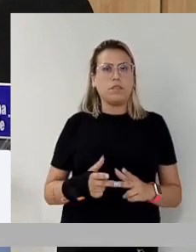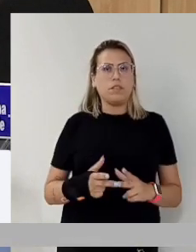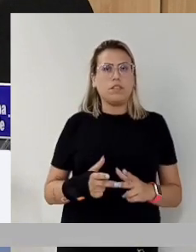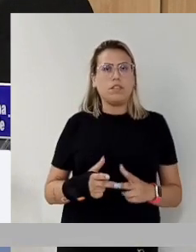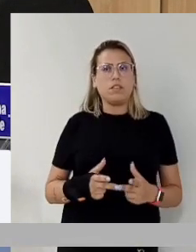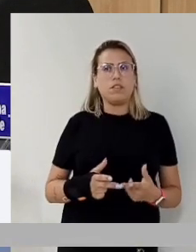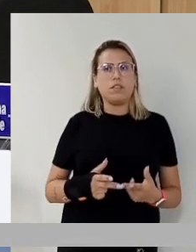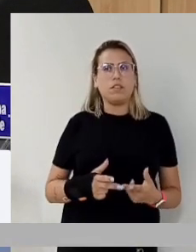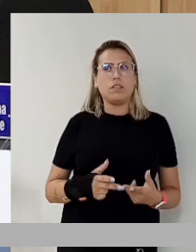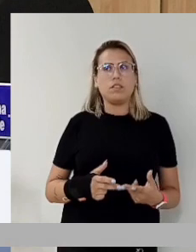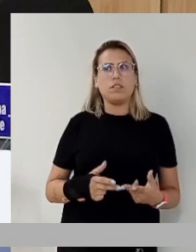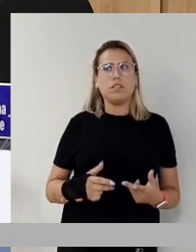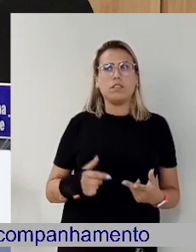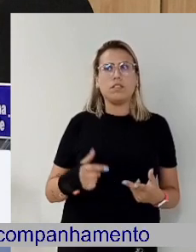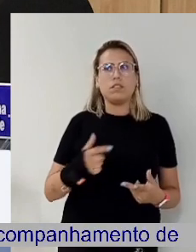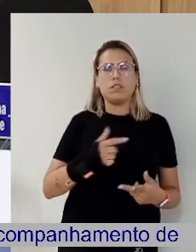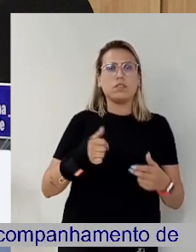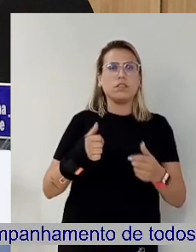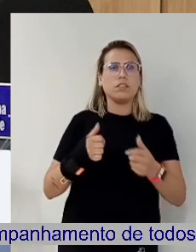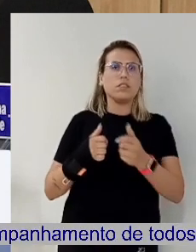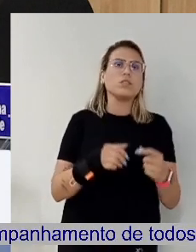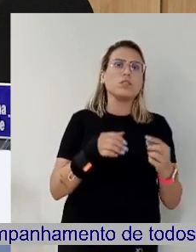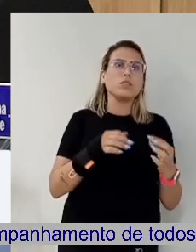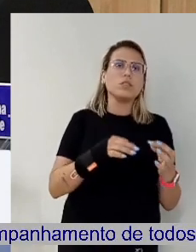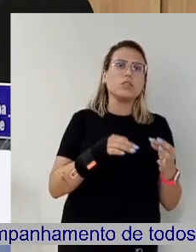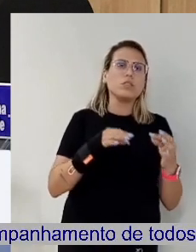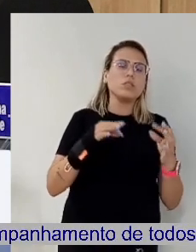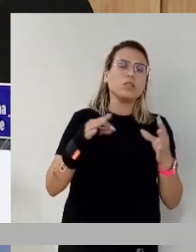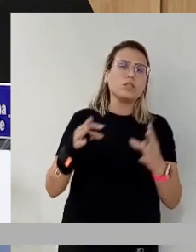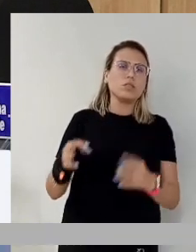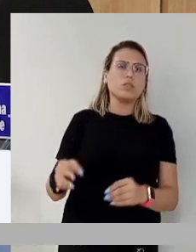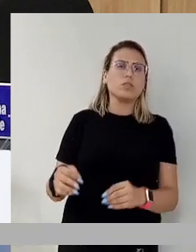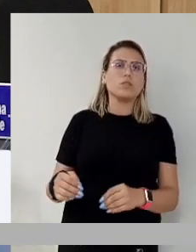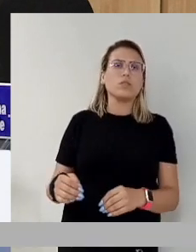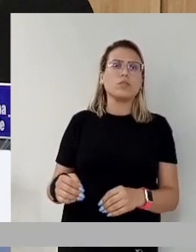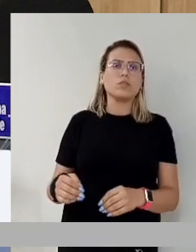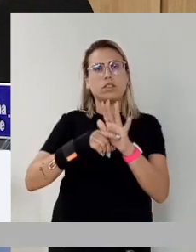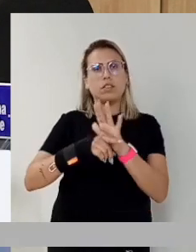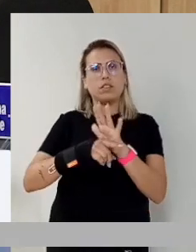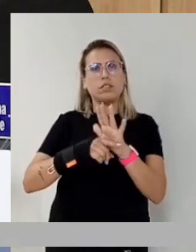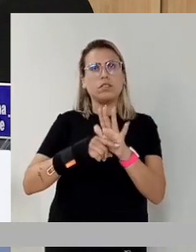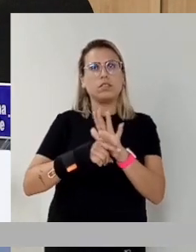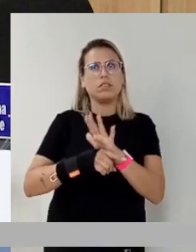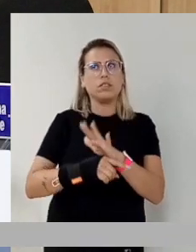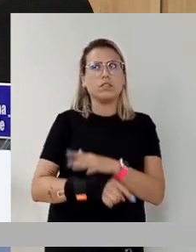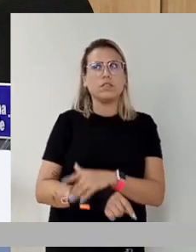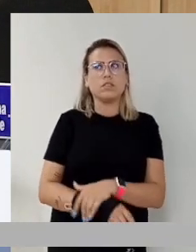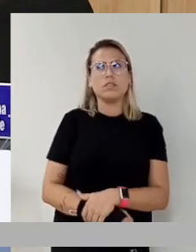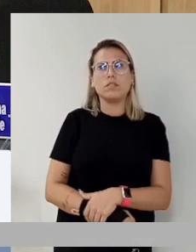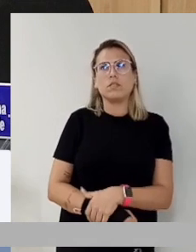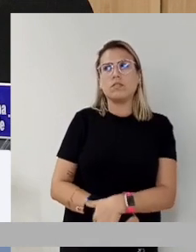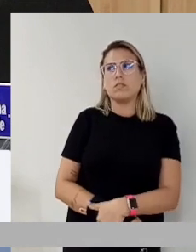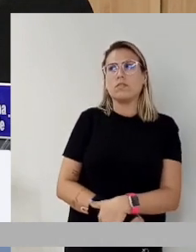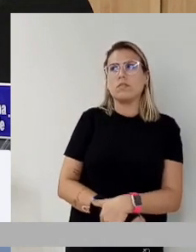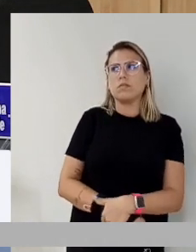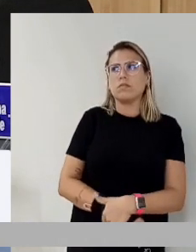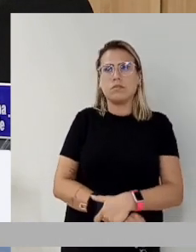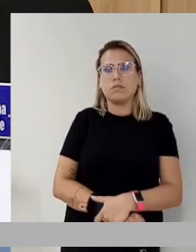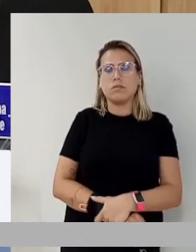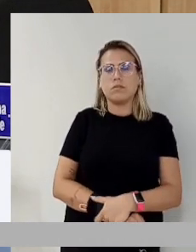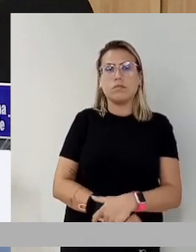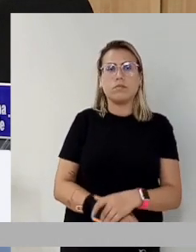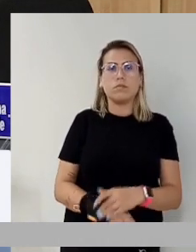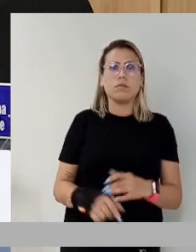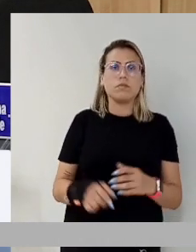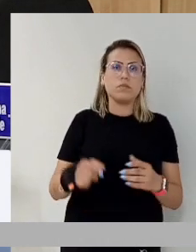e o acompanhamento de todos eh os órgãos de fiscalização e quando eu